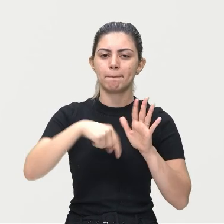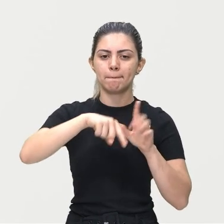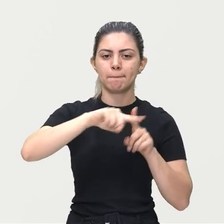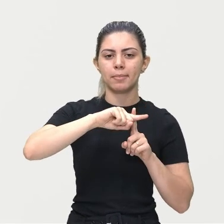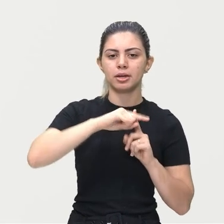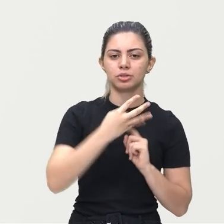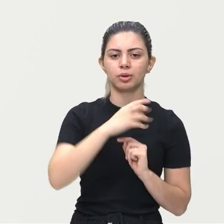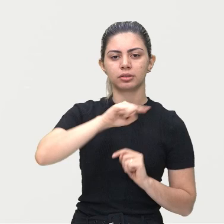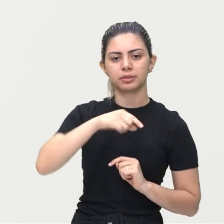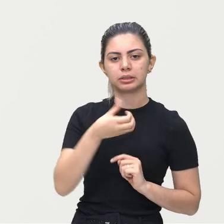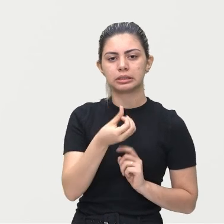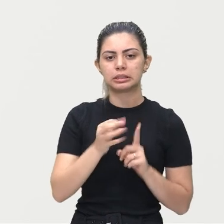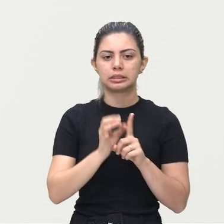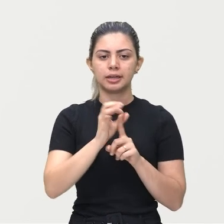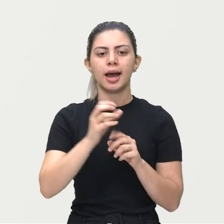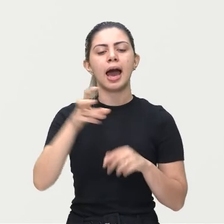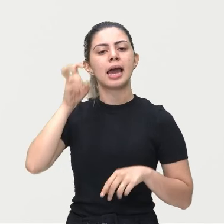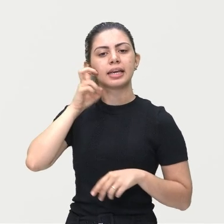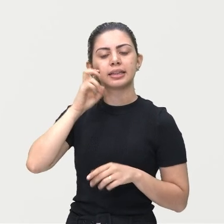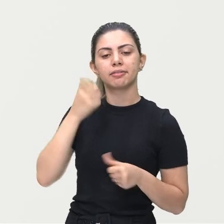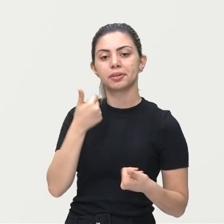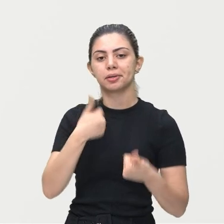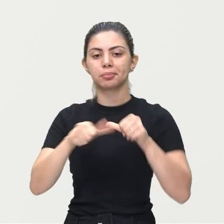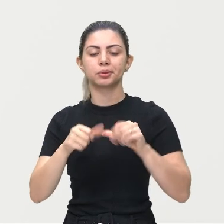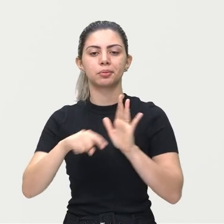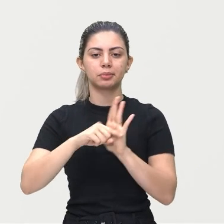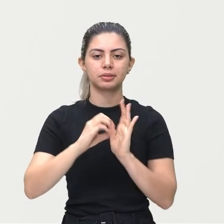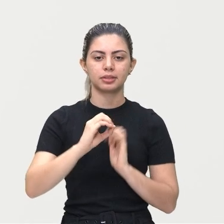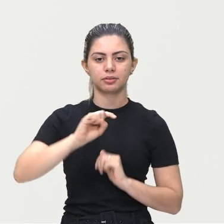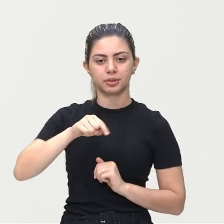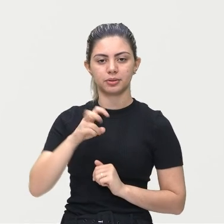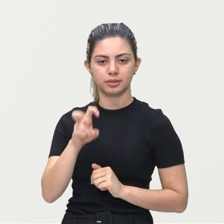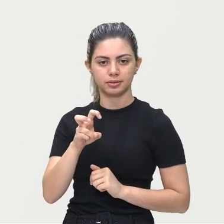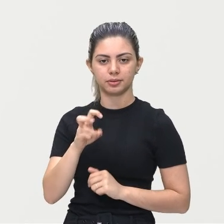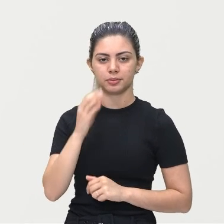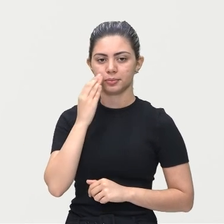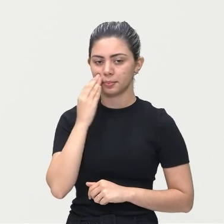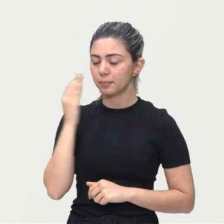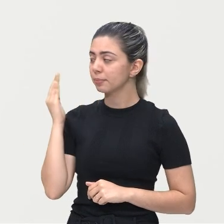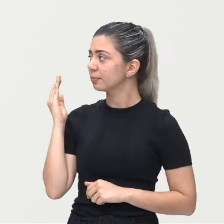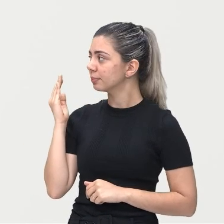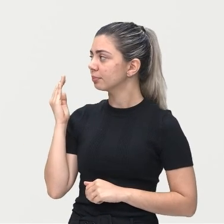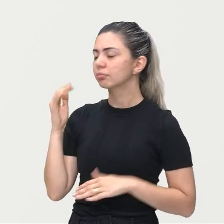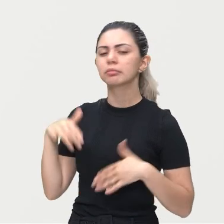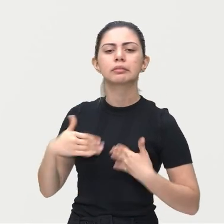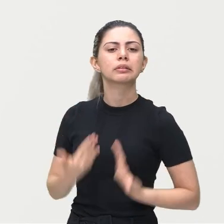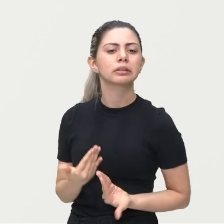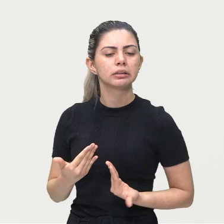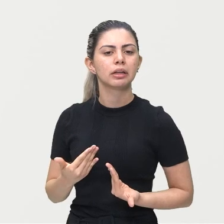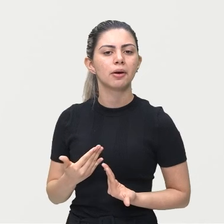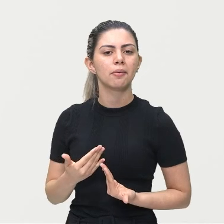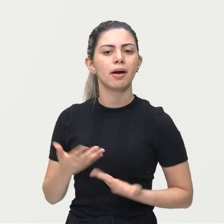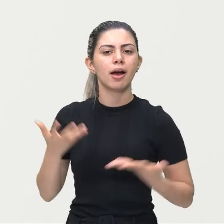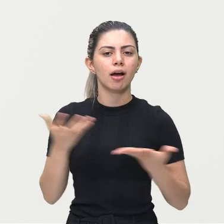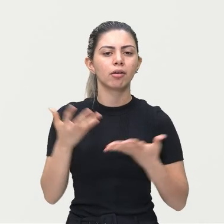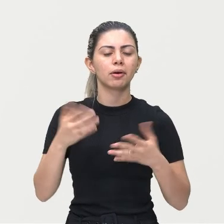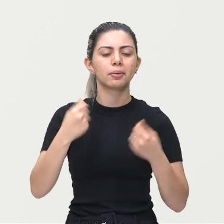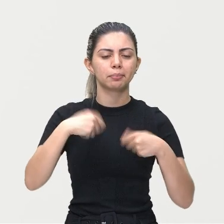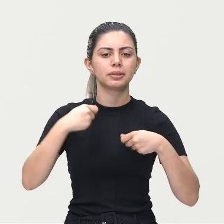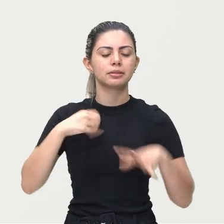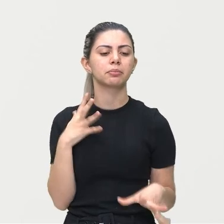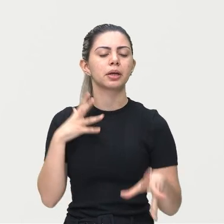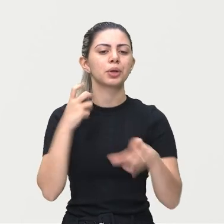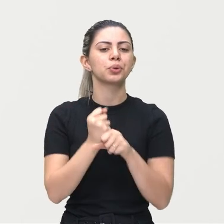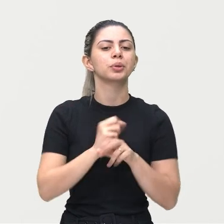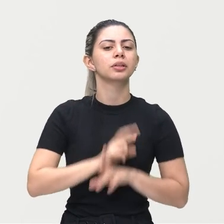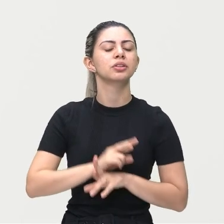4,6 e depois na quinta foi para menos 0,5. Houve, como é que houve? Determine essa variação.